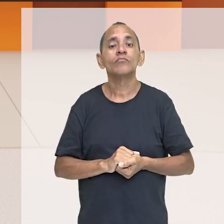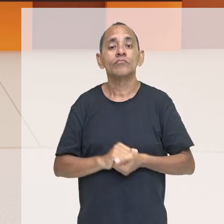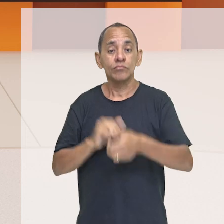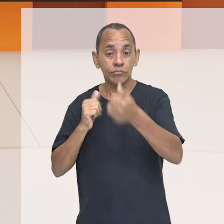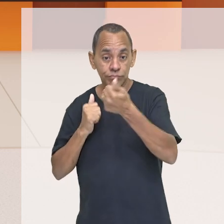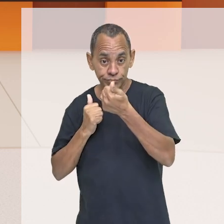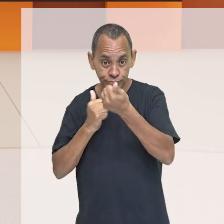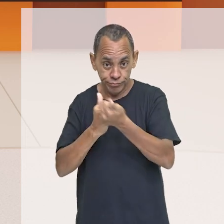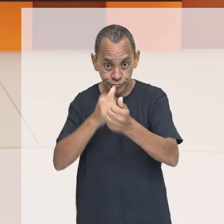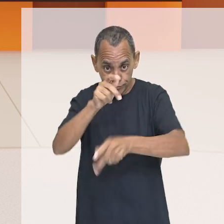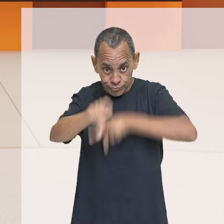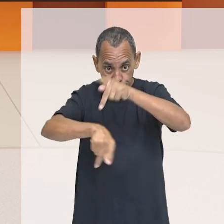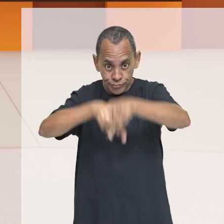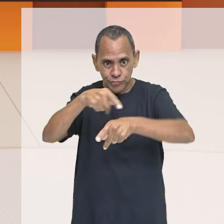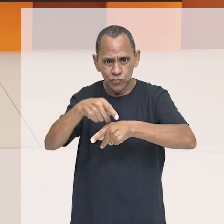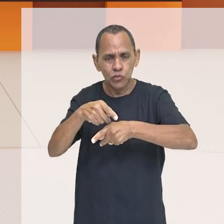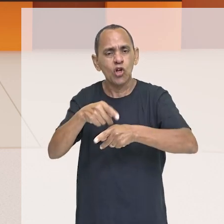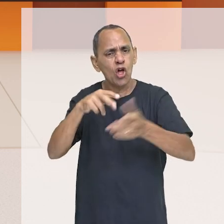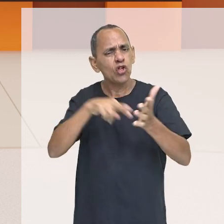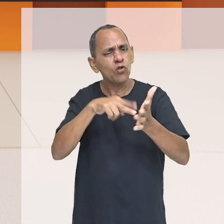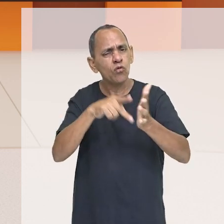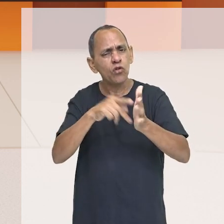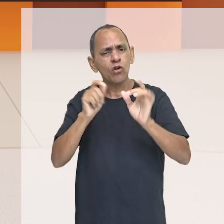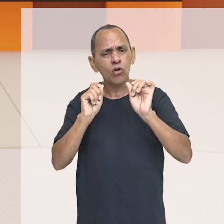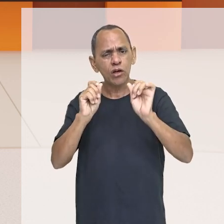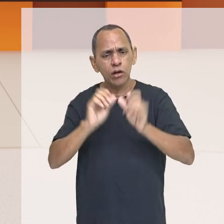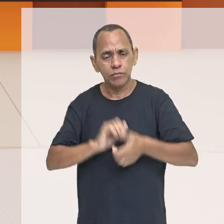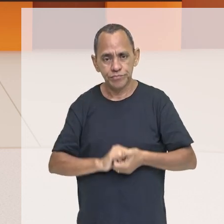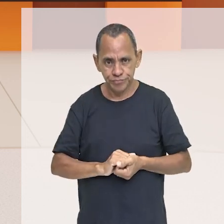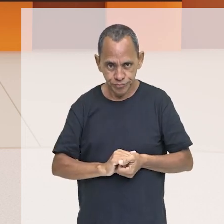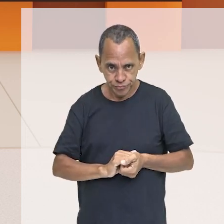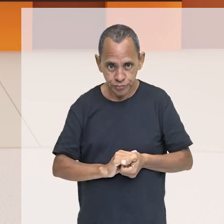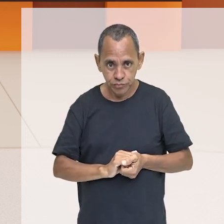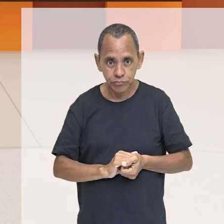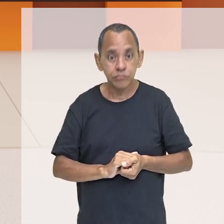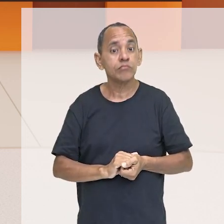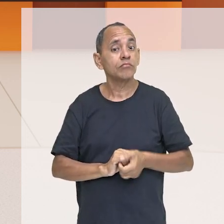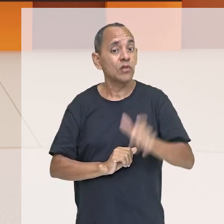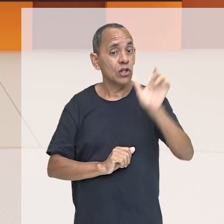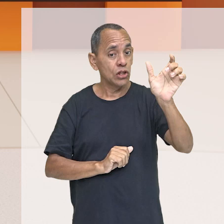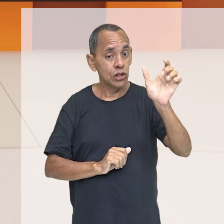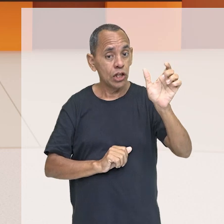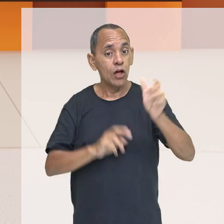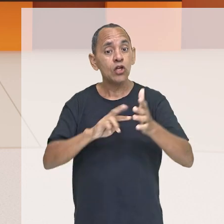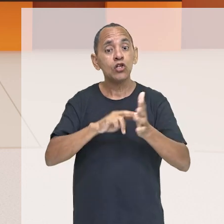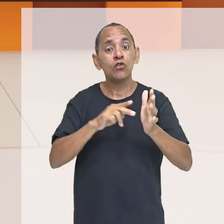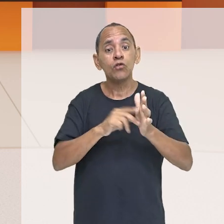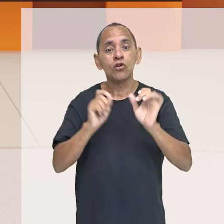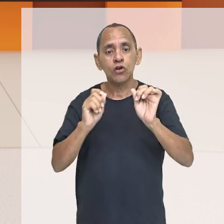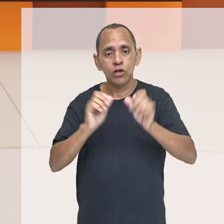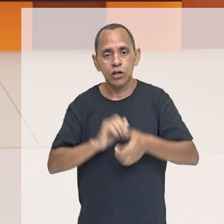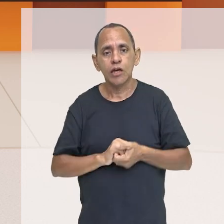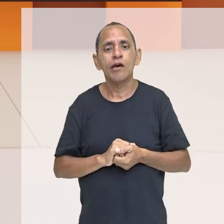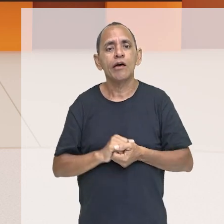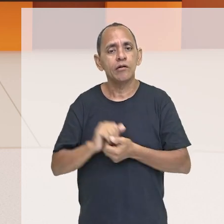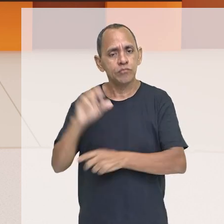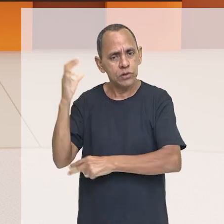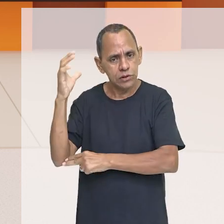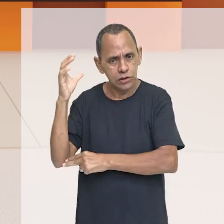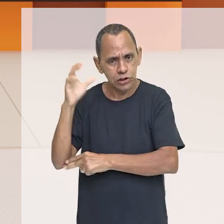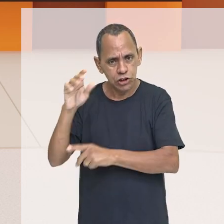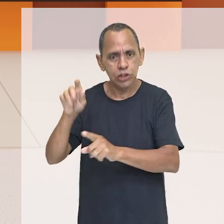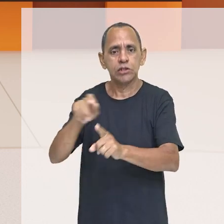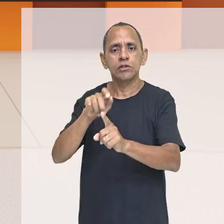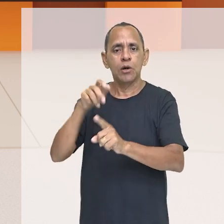populismo. Você já ouviu falar deste termo? É o termo que se apresenta quando tratamos de ciência política.